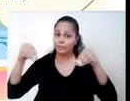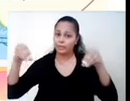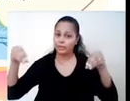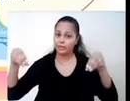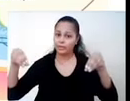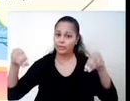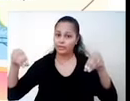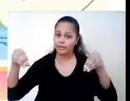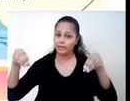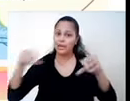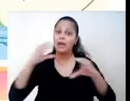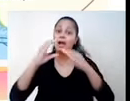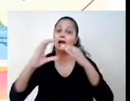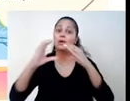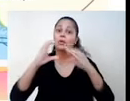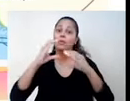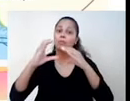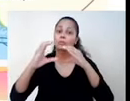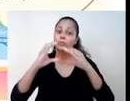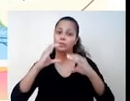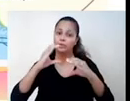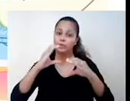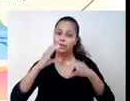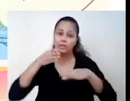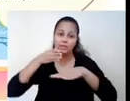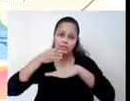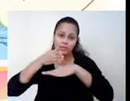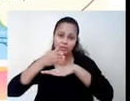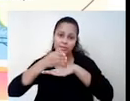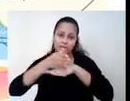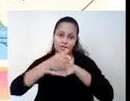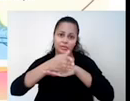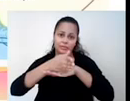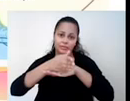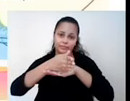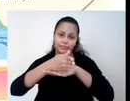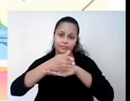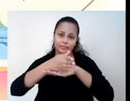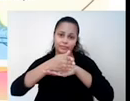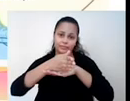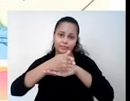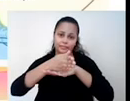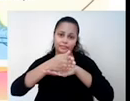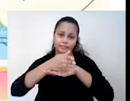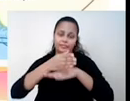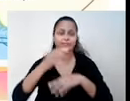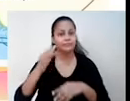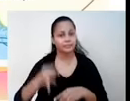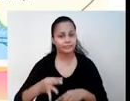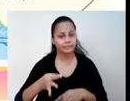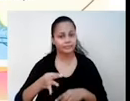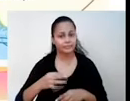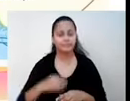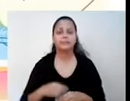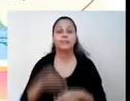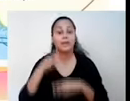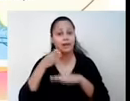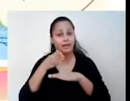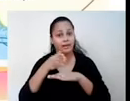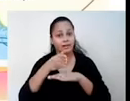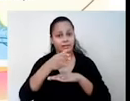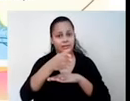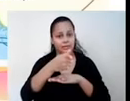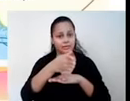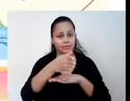terra, a comunicação era feita pela Rota de Champagne, certo? A essa